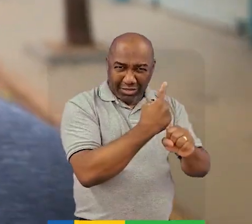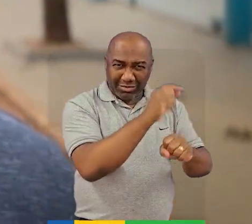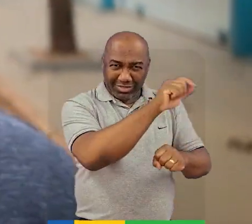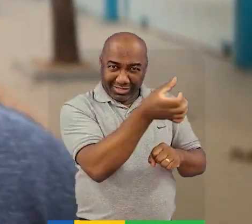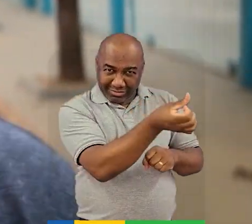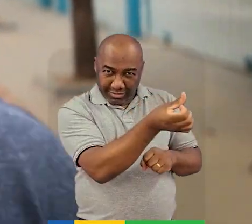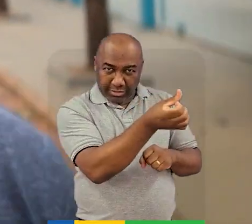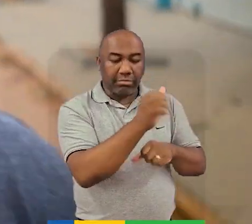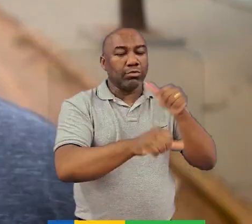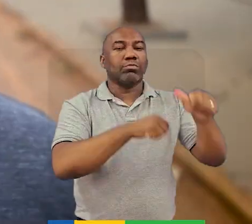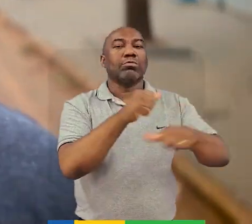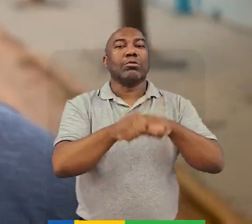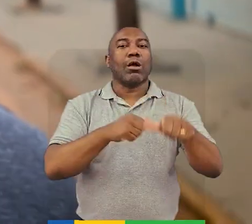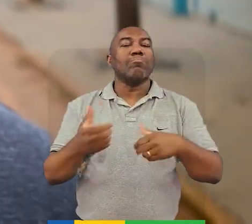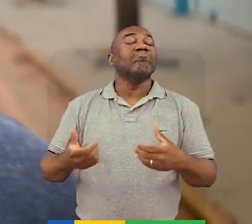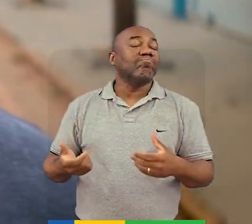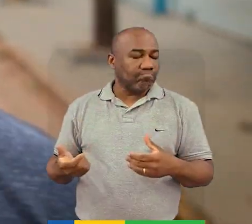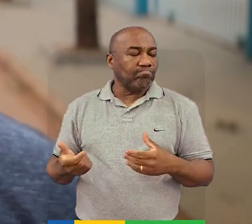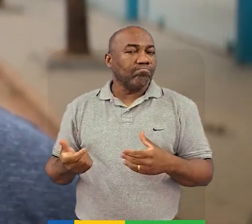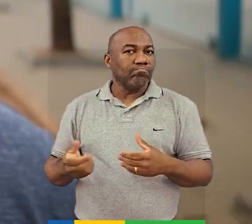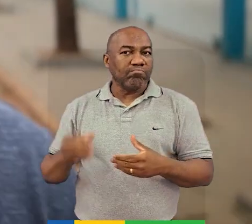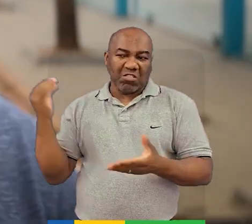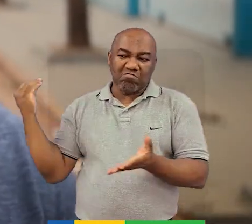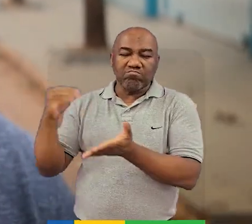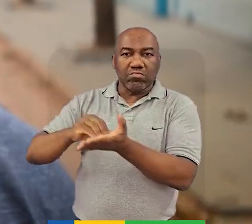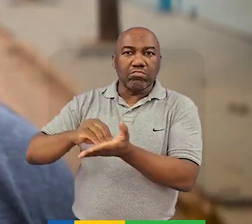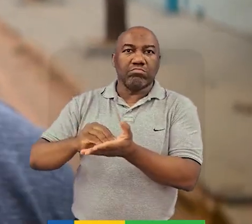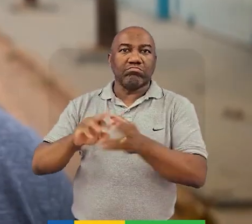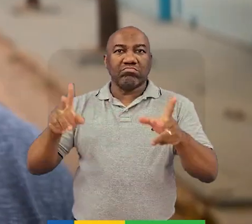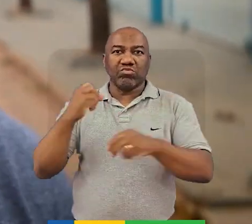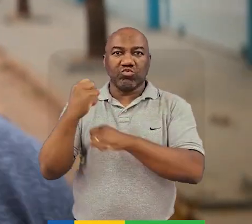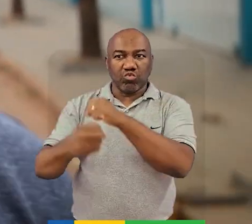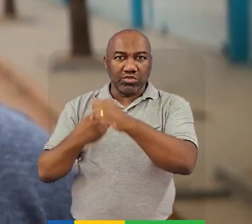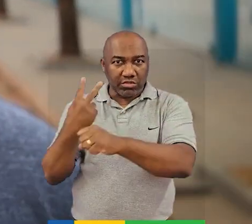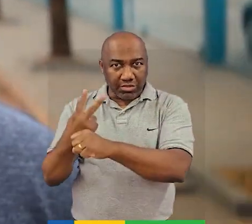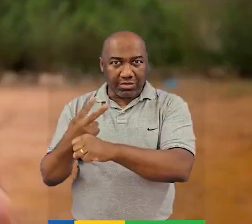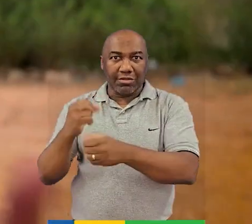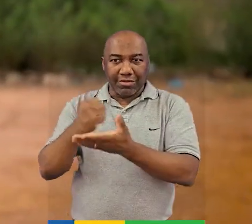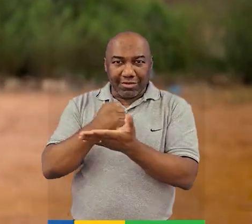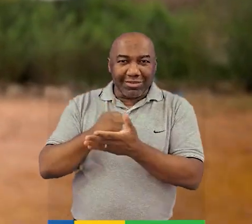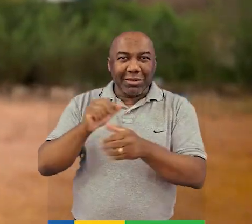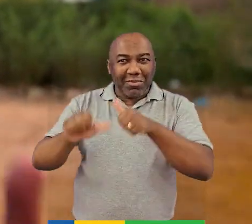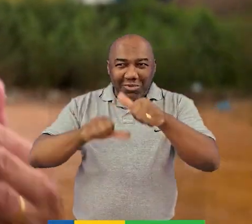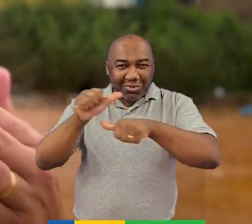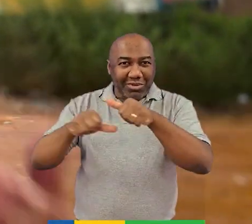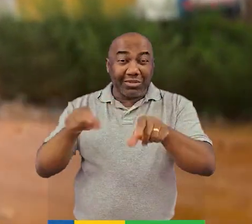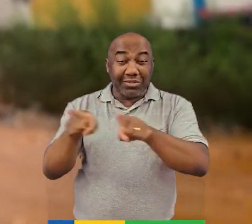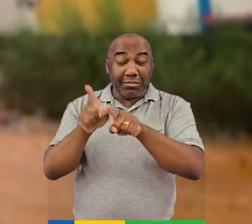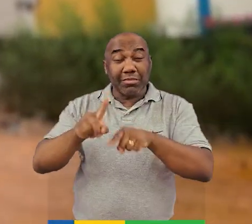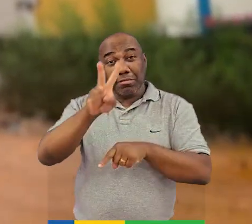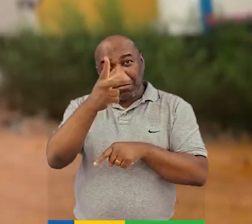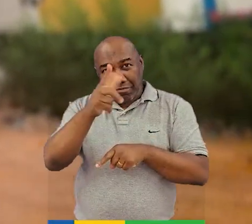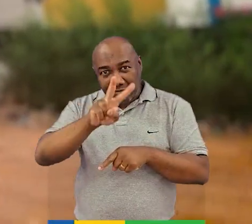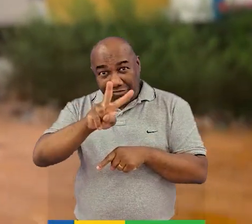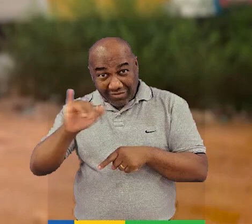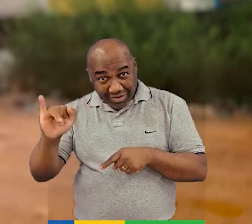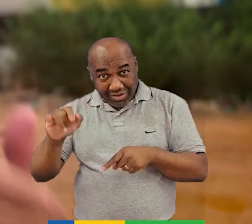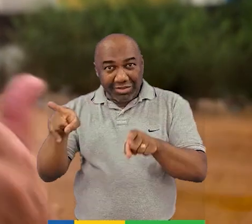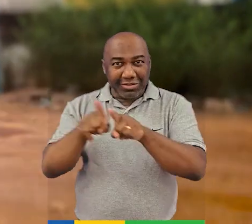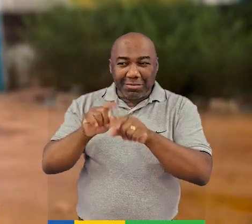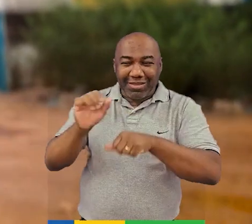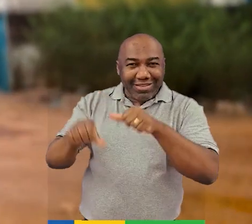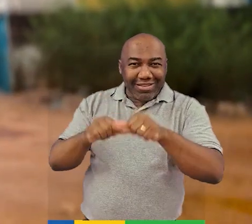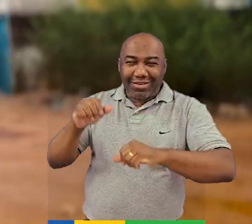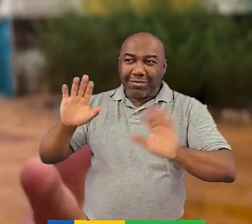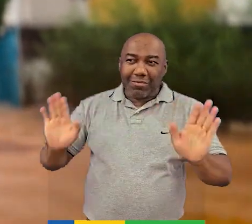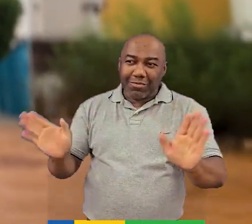para a saúde financeira do trabalhador. Nós queremos que você seja valorizado e respeitado. TDI vai virar PDI, é isso mesmo. Nós